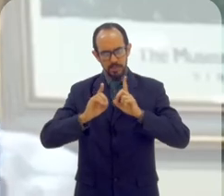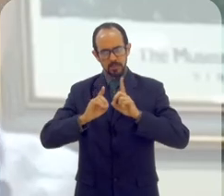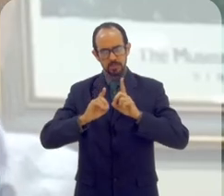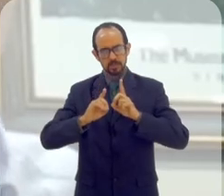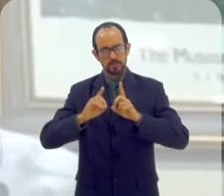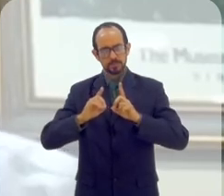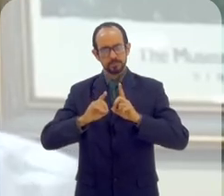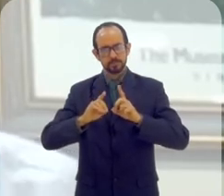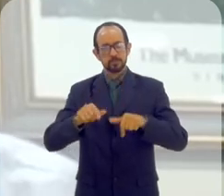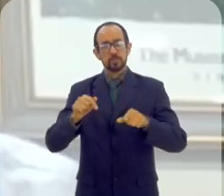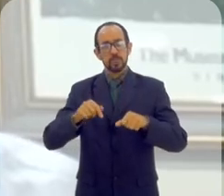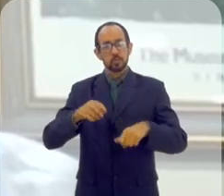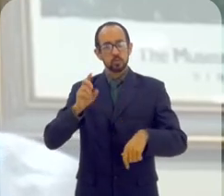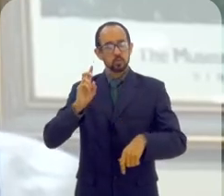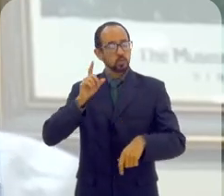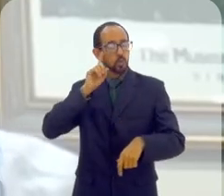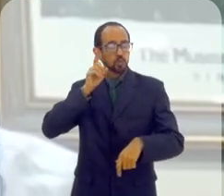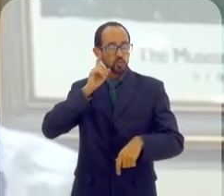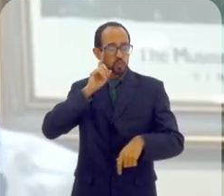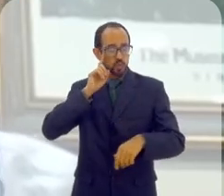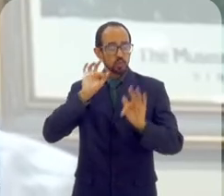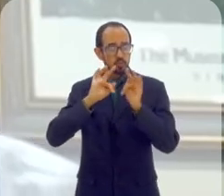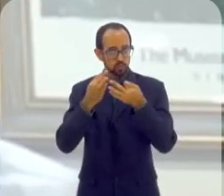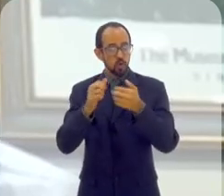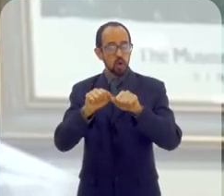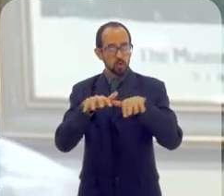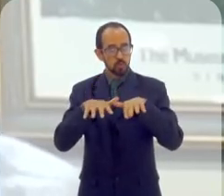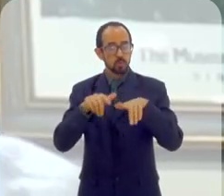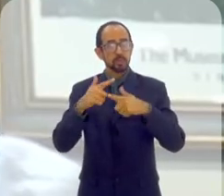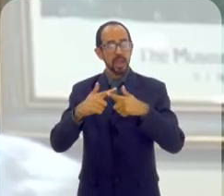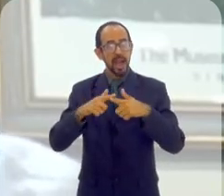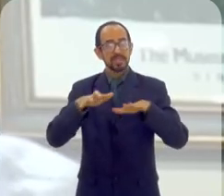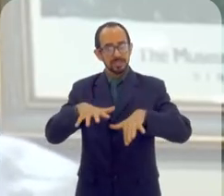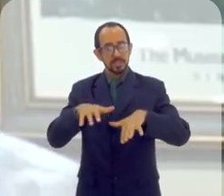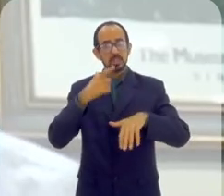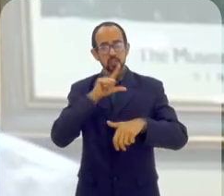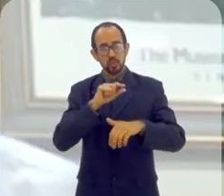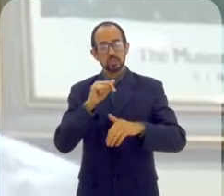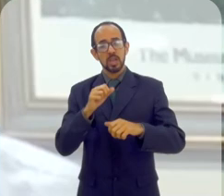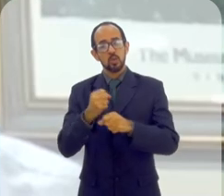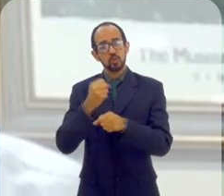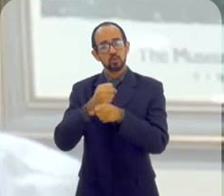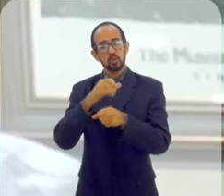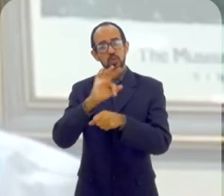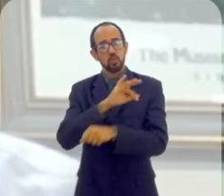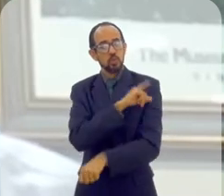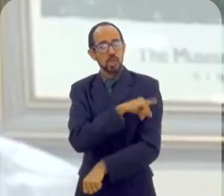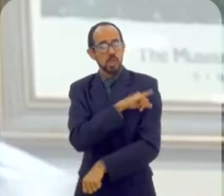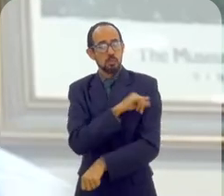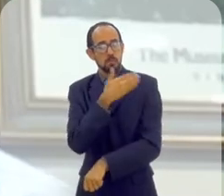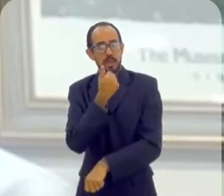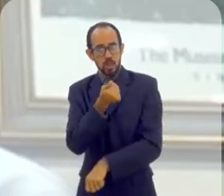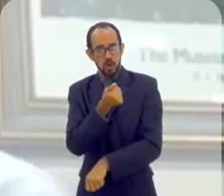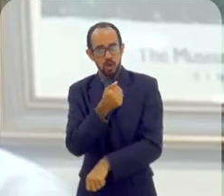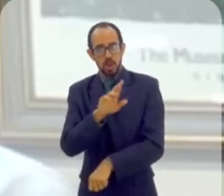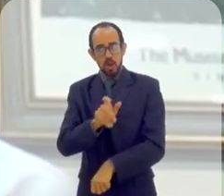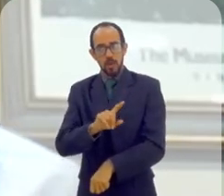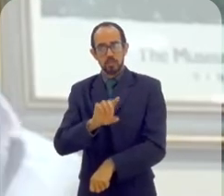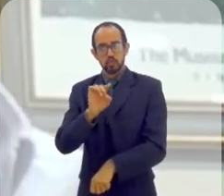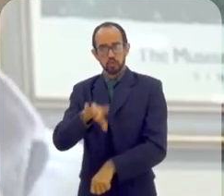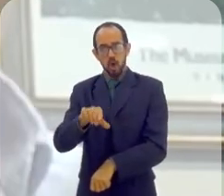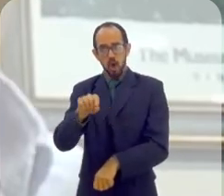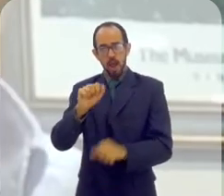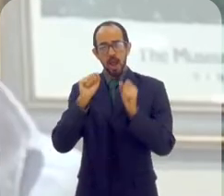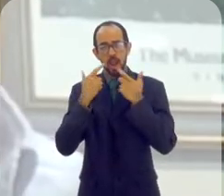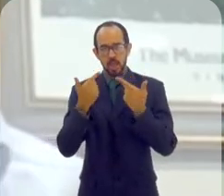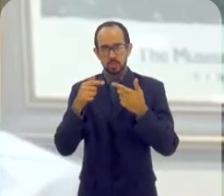estar presente no dia a dia do fórum porque assim que nós vamos construir no Rio de Janeiro melhor a gente precisa estar participando então Gisa